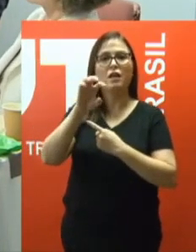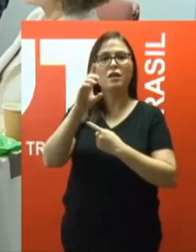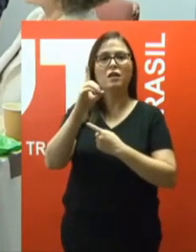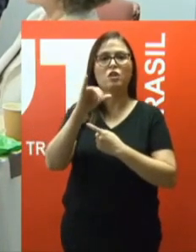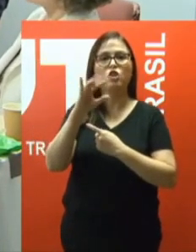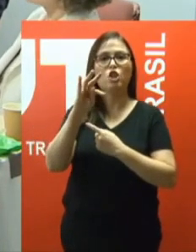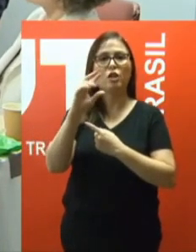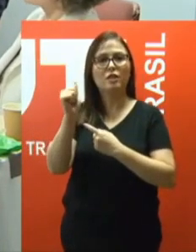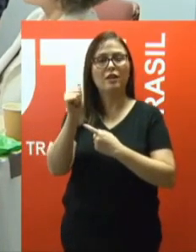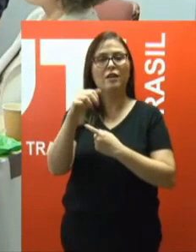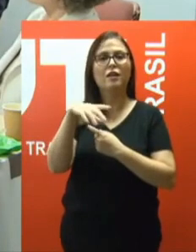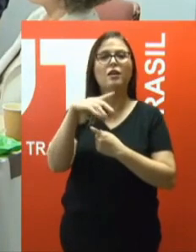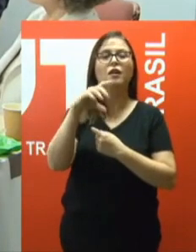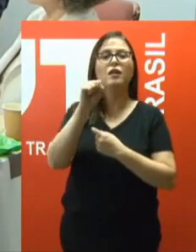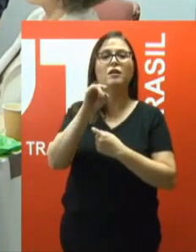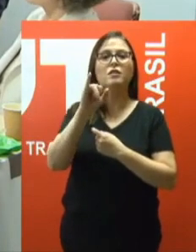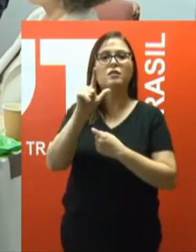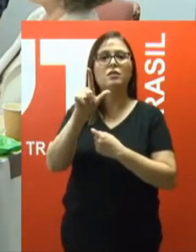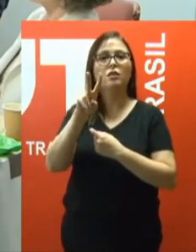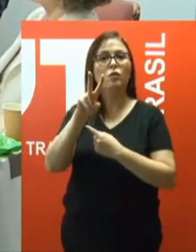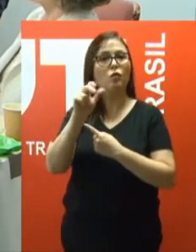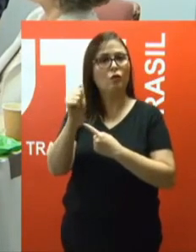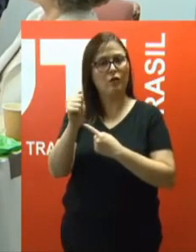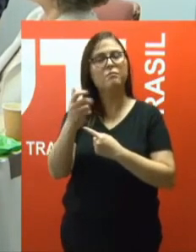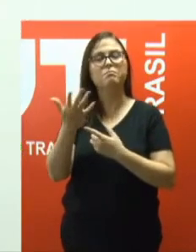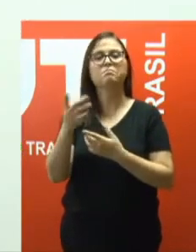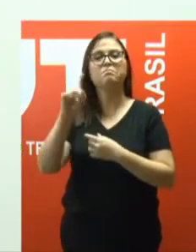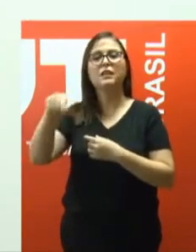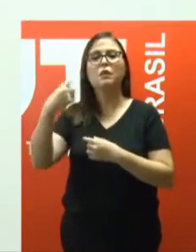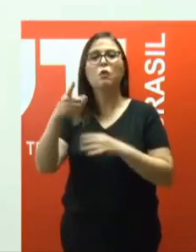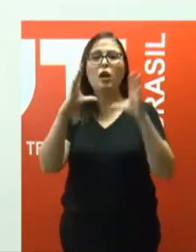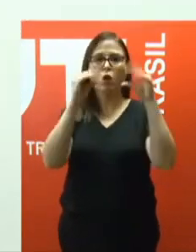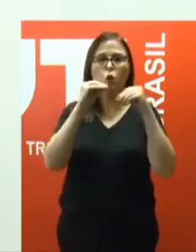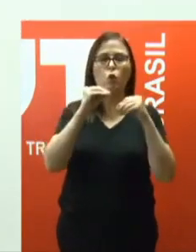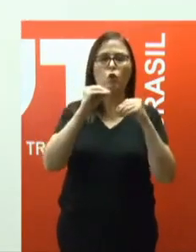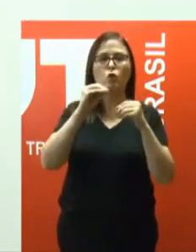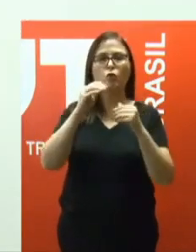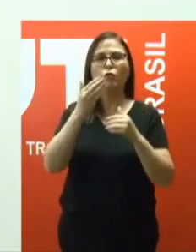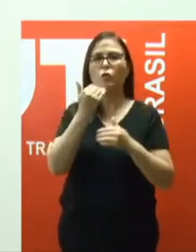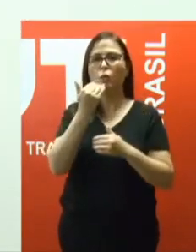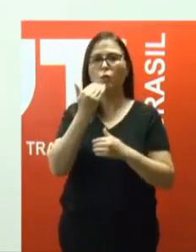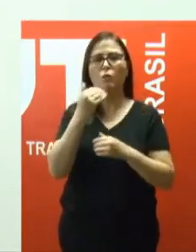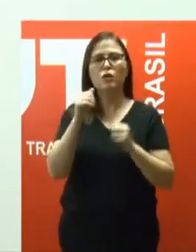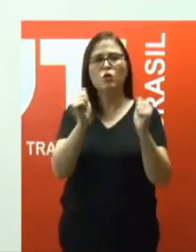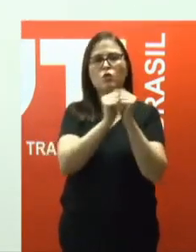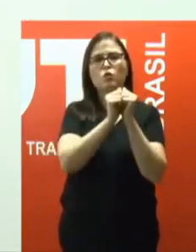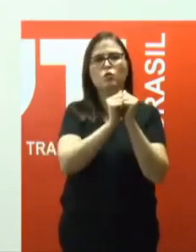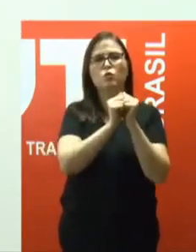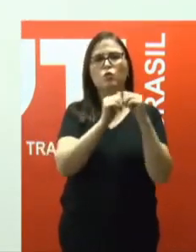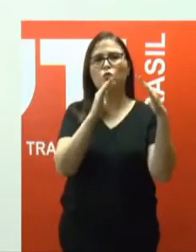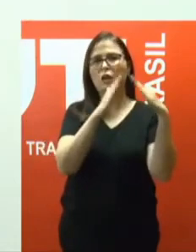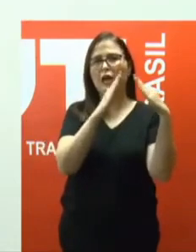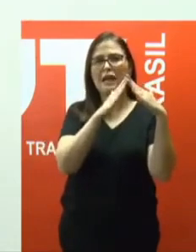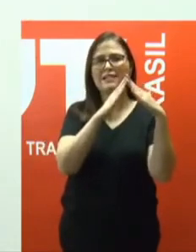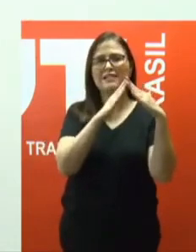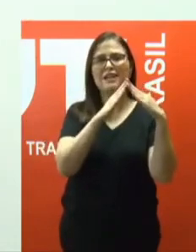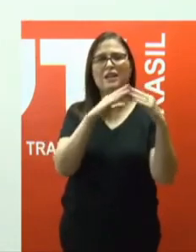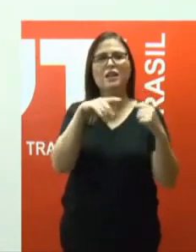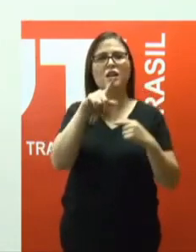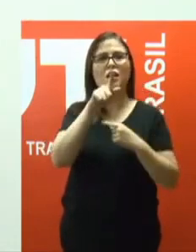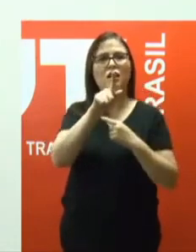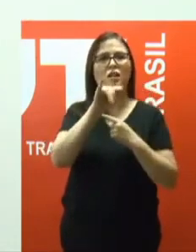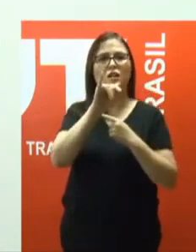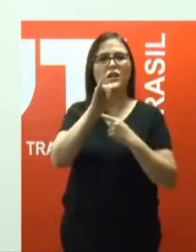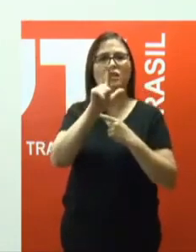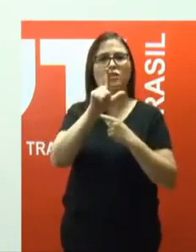dela, sabe? Depois nós fomos jantar na casa do Gilberto Gil, depois nós fomos jantar